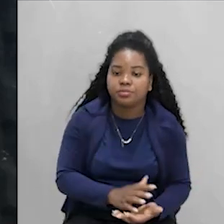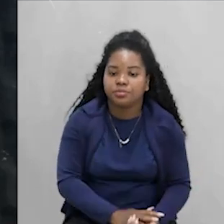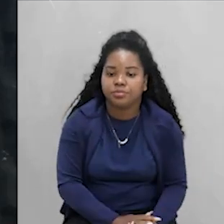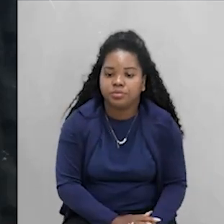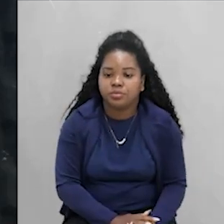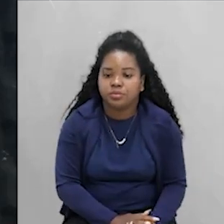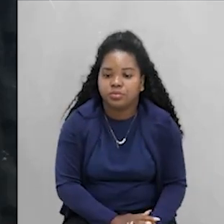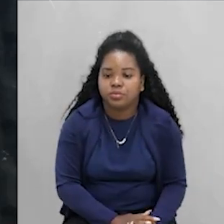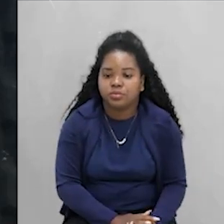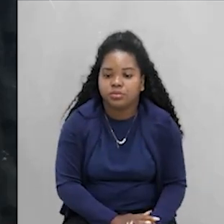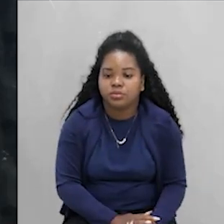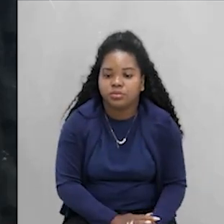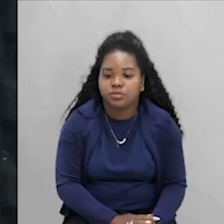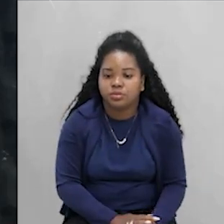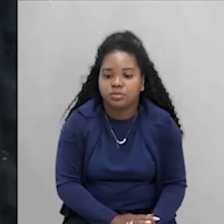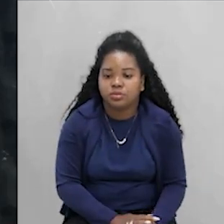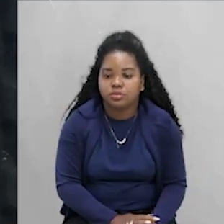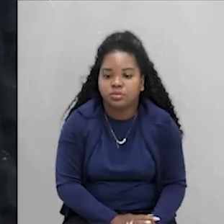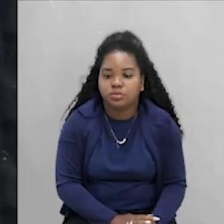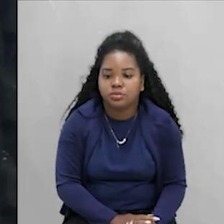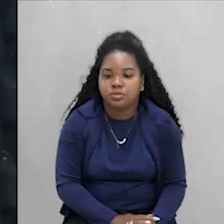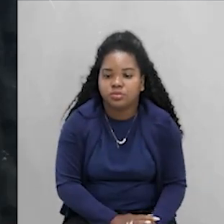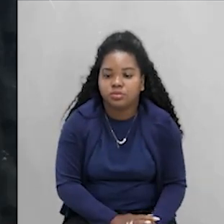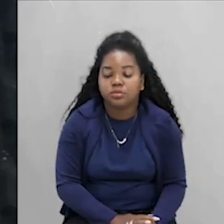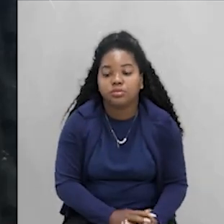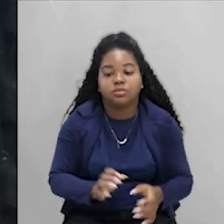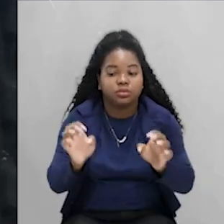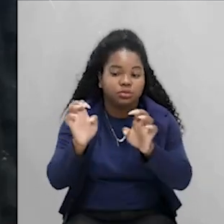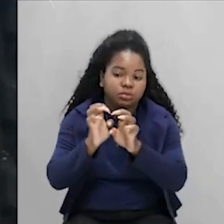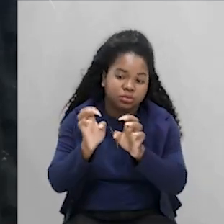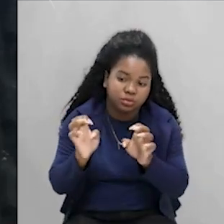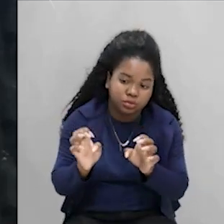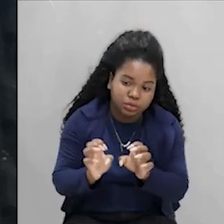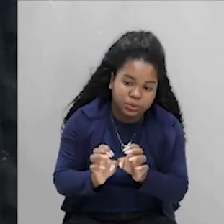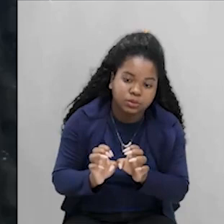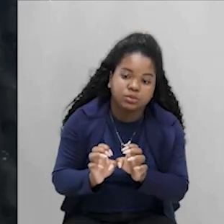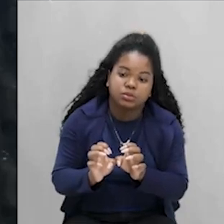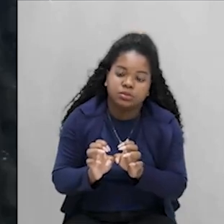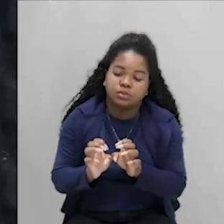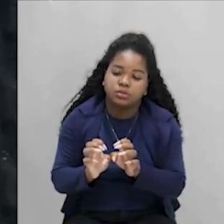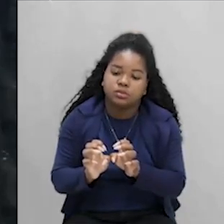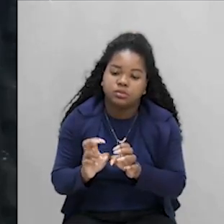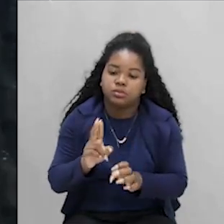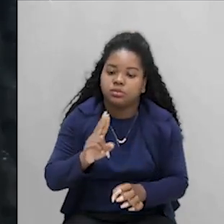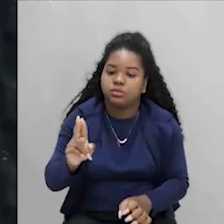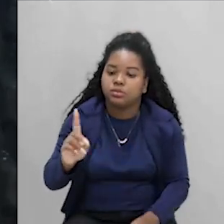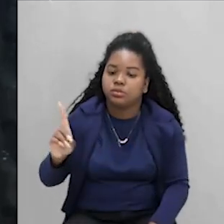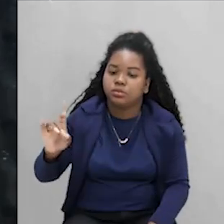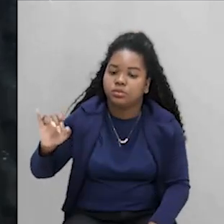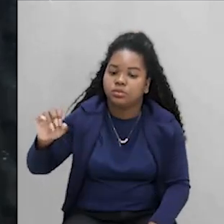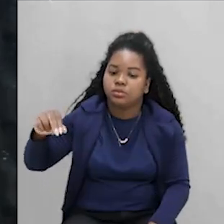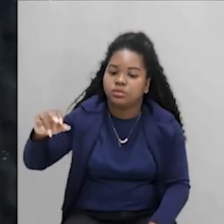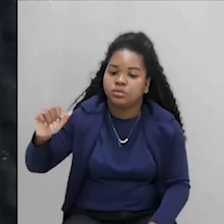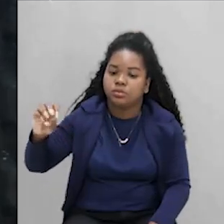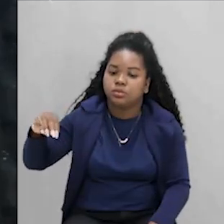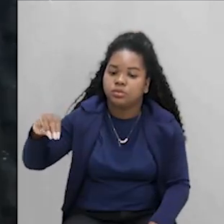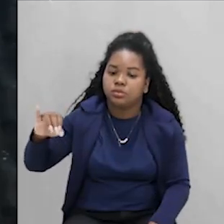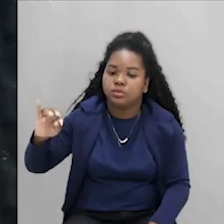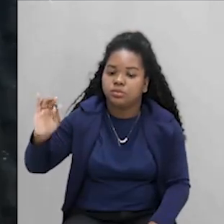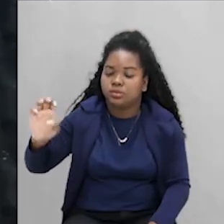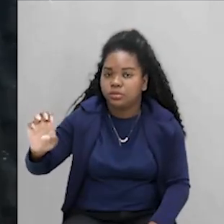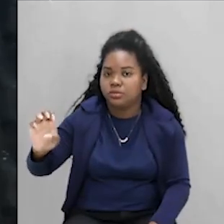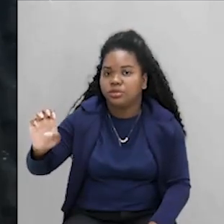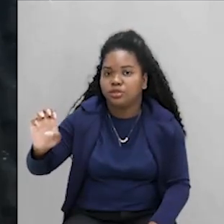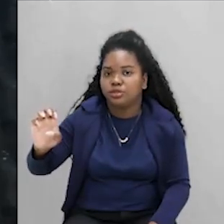a nitroglicerina essa estrutura mais estável ele chamou de dinamite certo